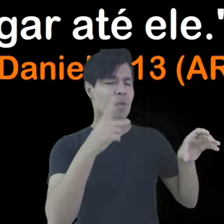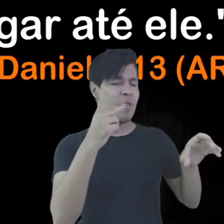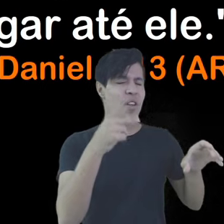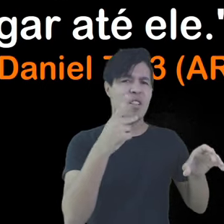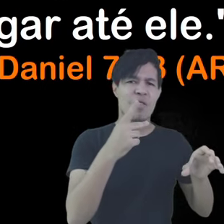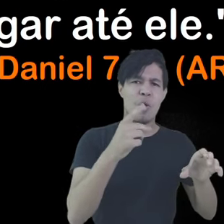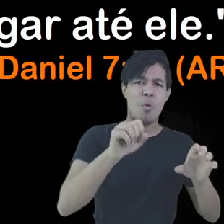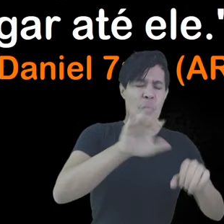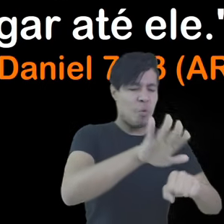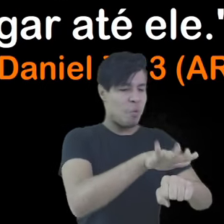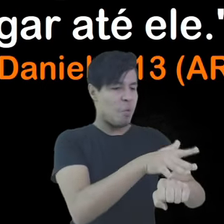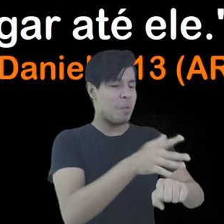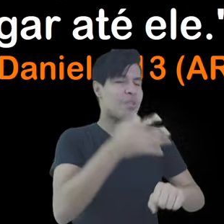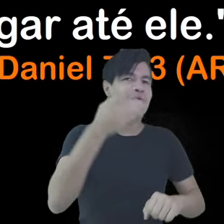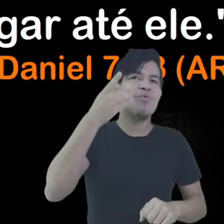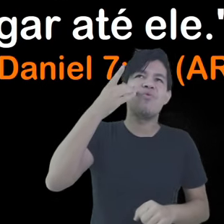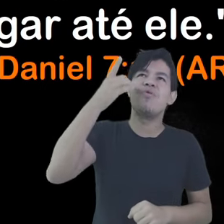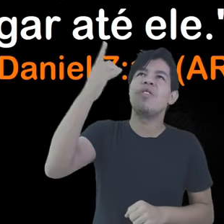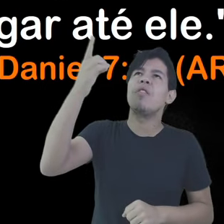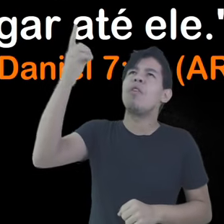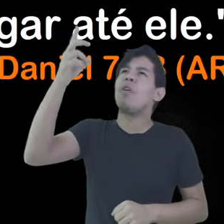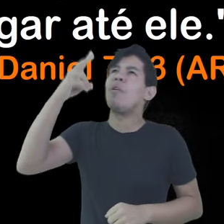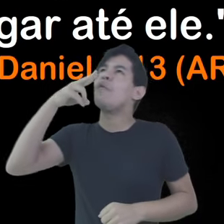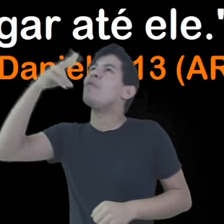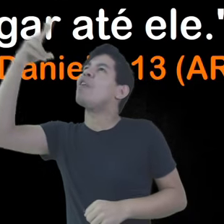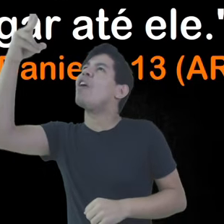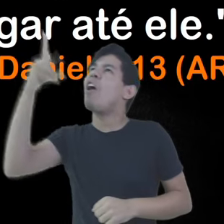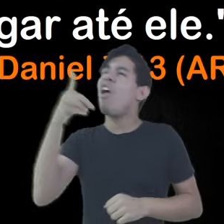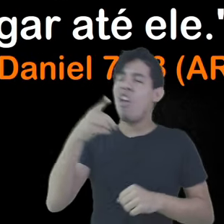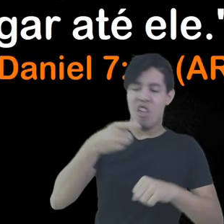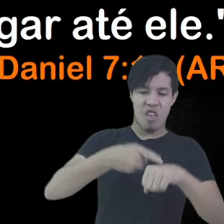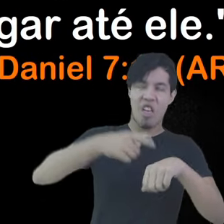Daniel já disse, o ancião de dias virá com o filho do homem nas nuvens do